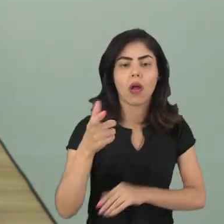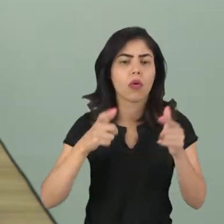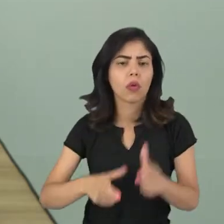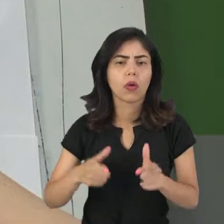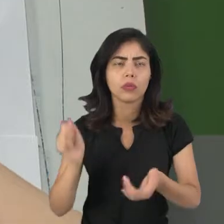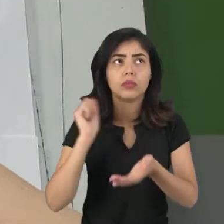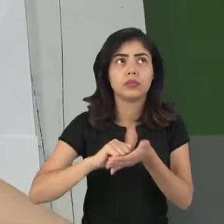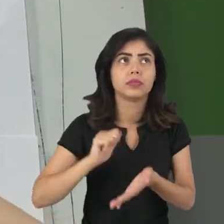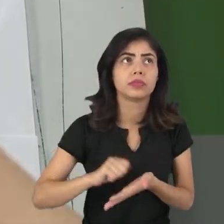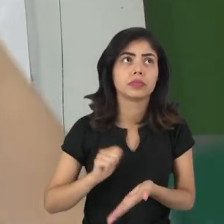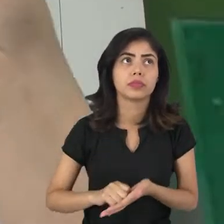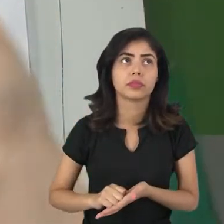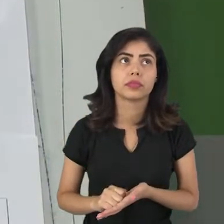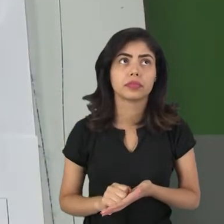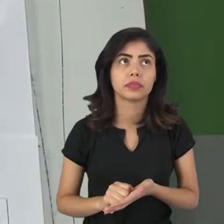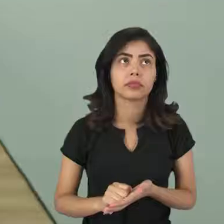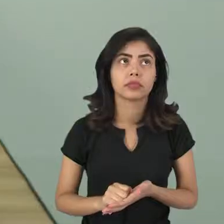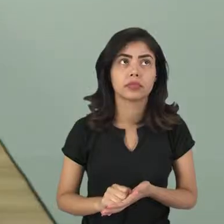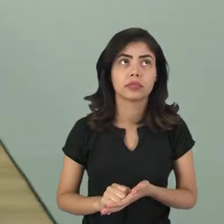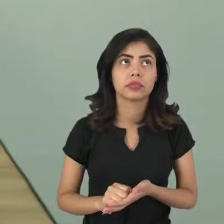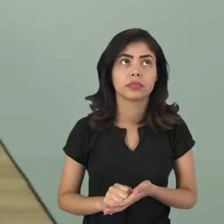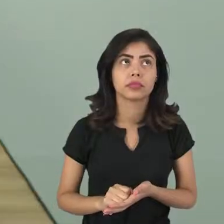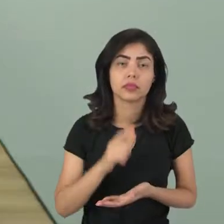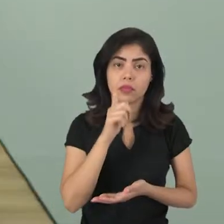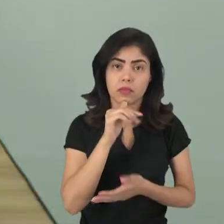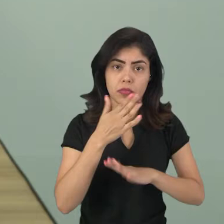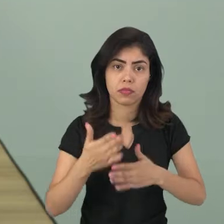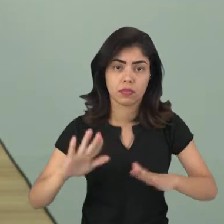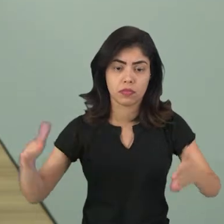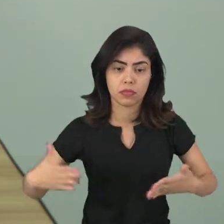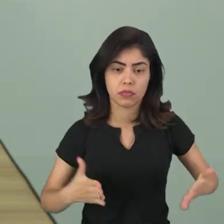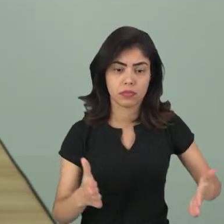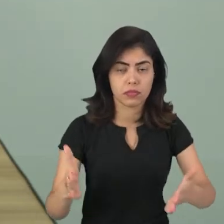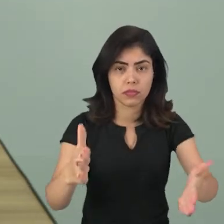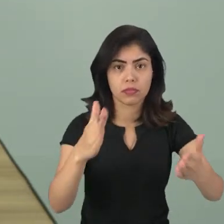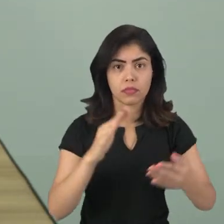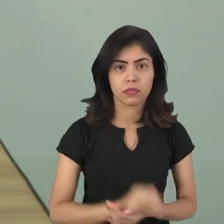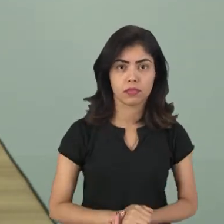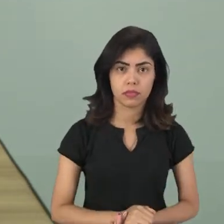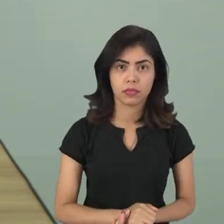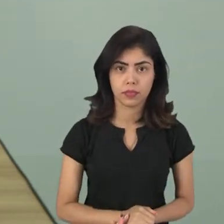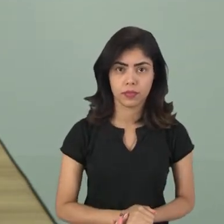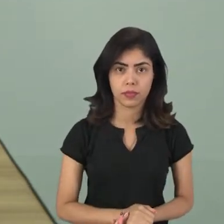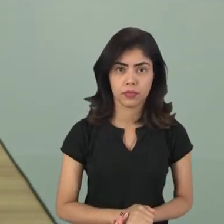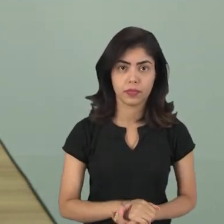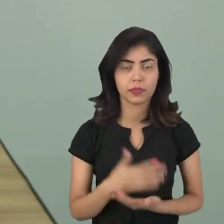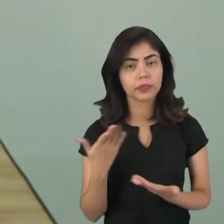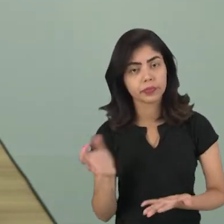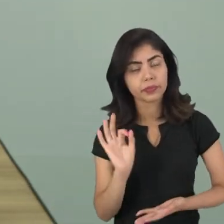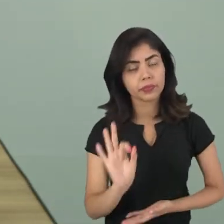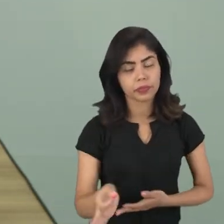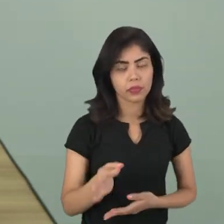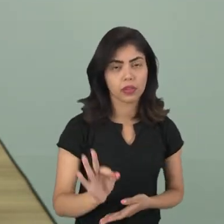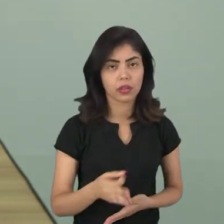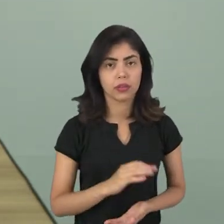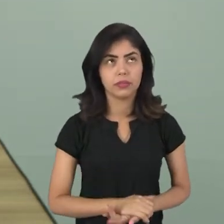está descrevendo essa natureza? Nos mananciais, nos rios e nos mares, não é isso?